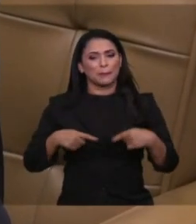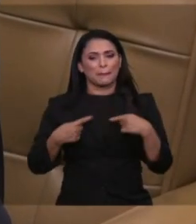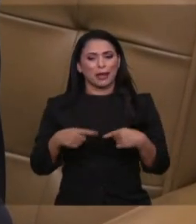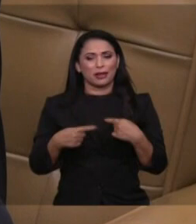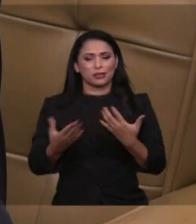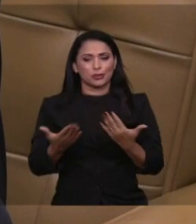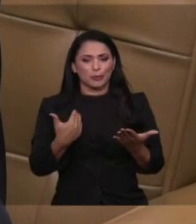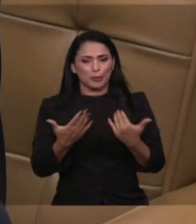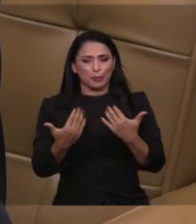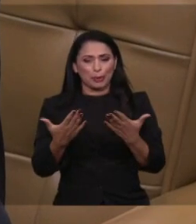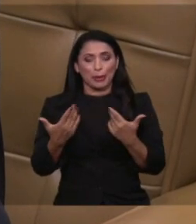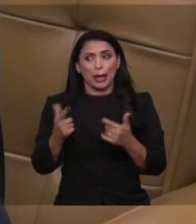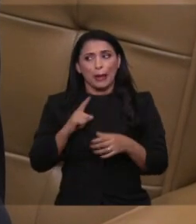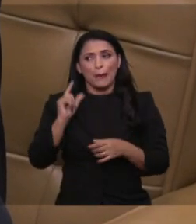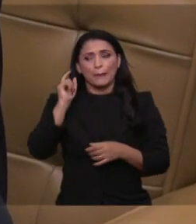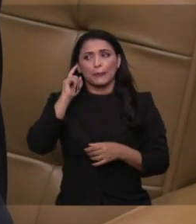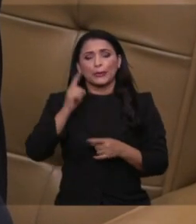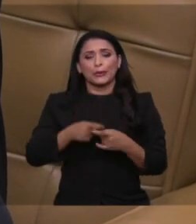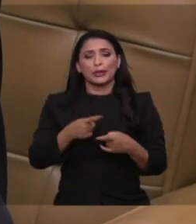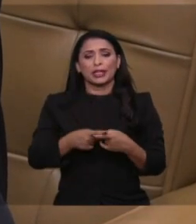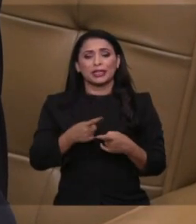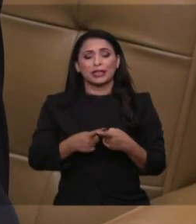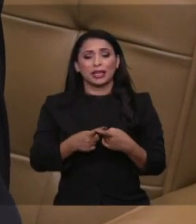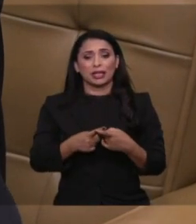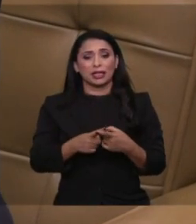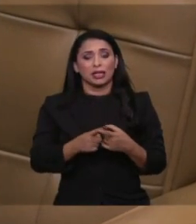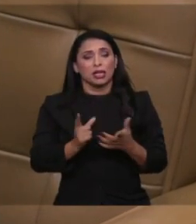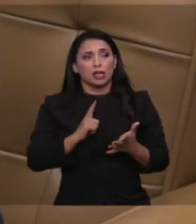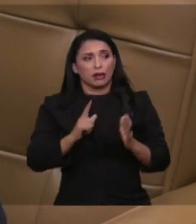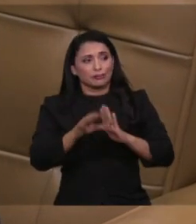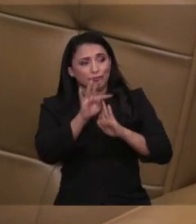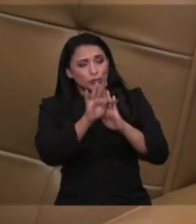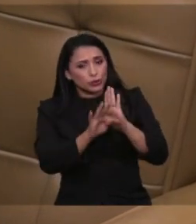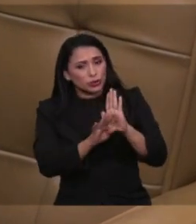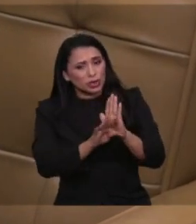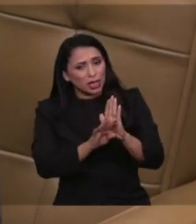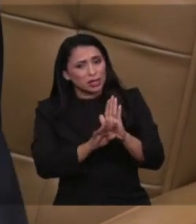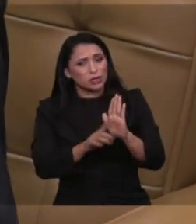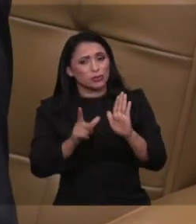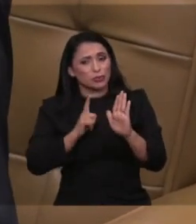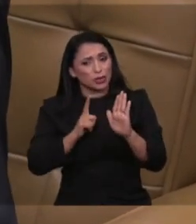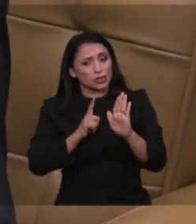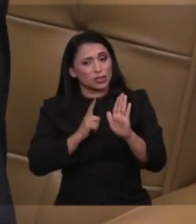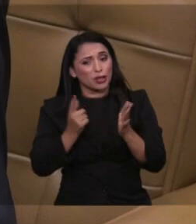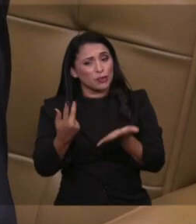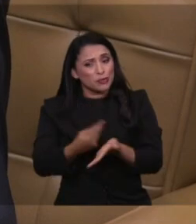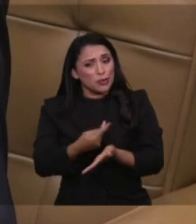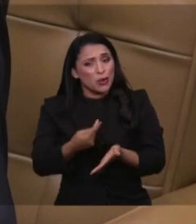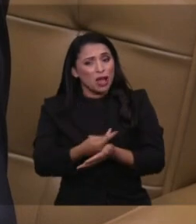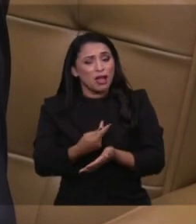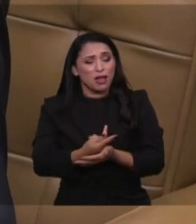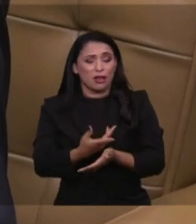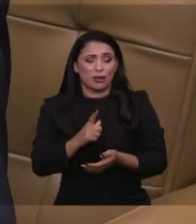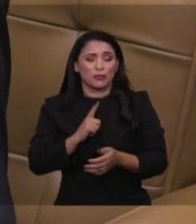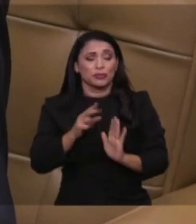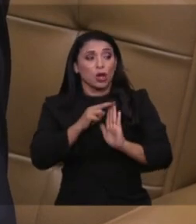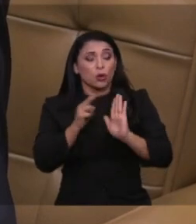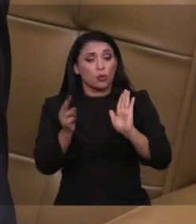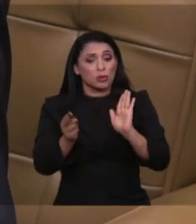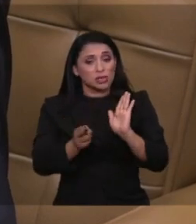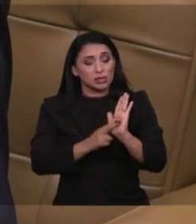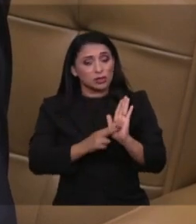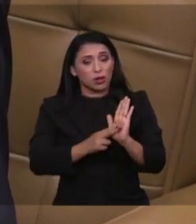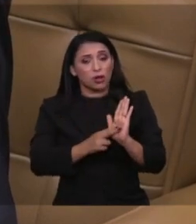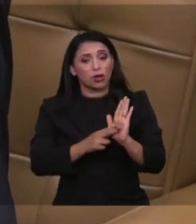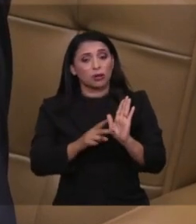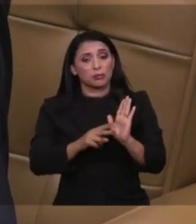certa armadilha hermenêutica, inclusive com o reforço das normas postas